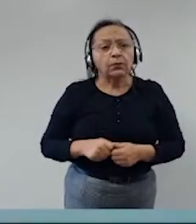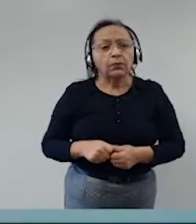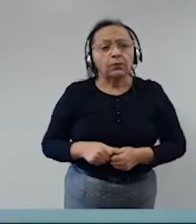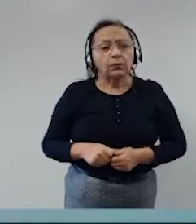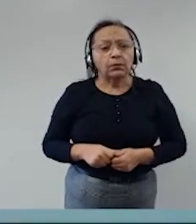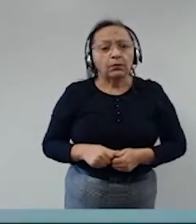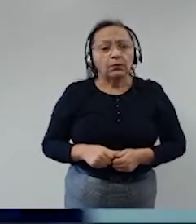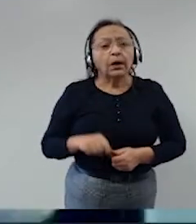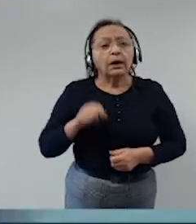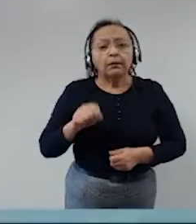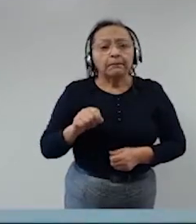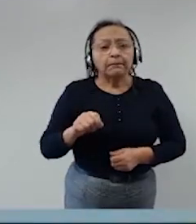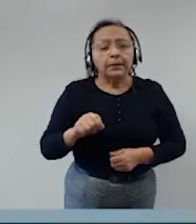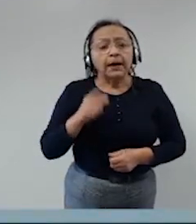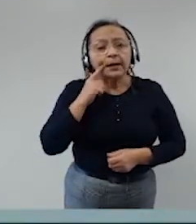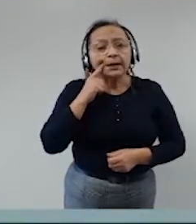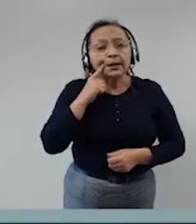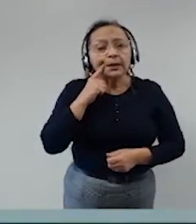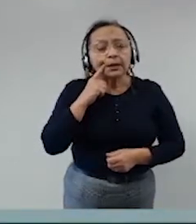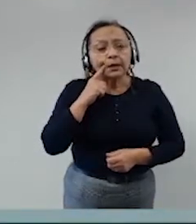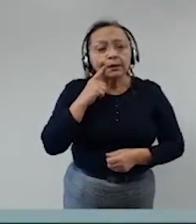Isso para